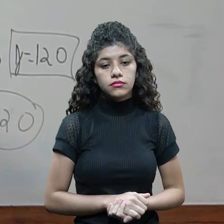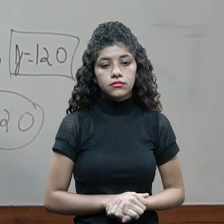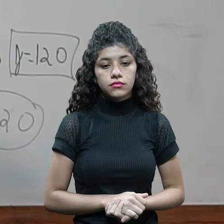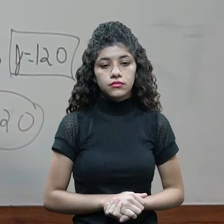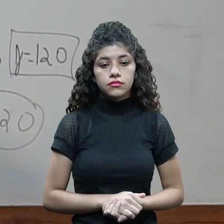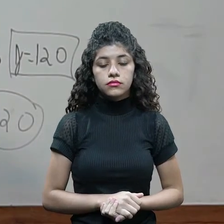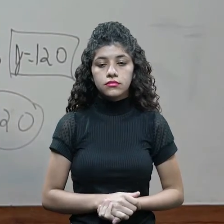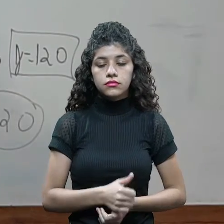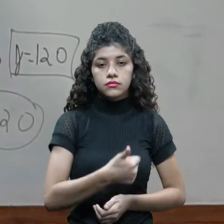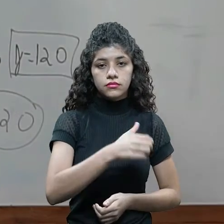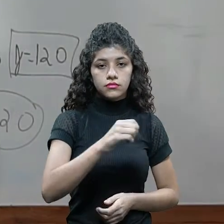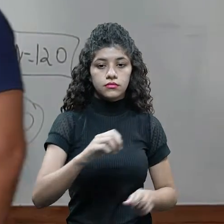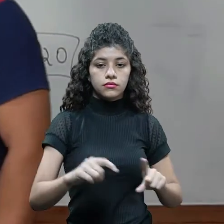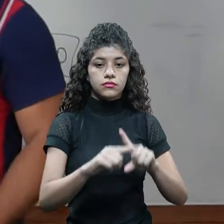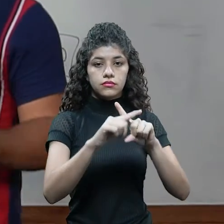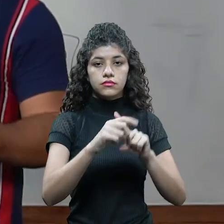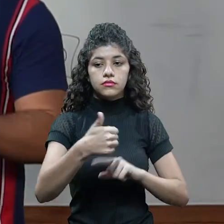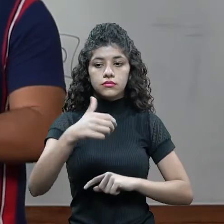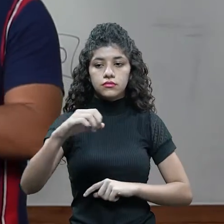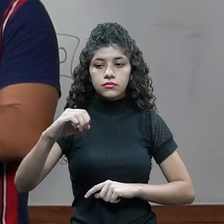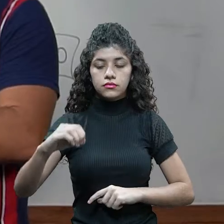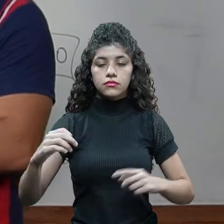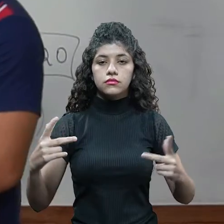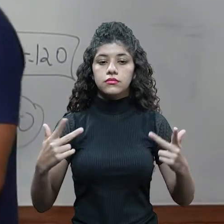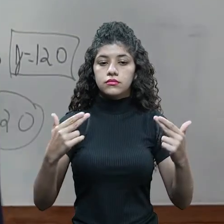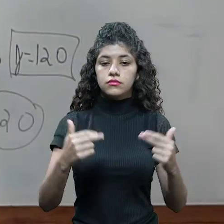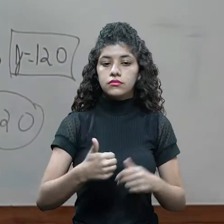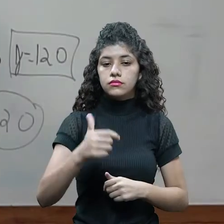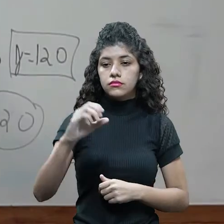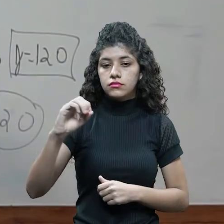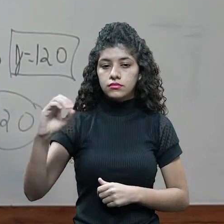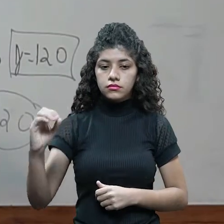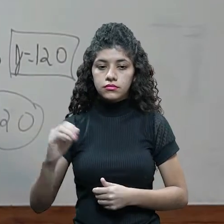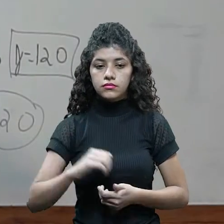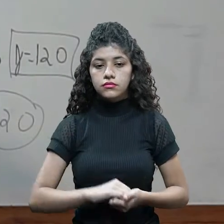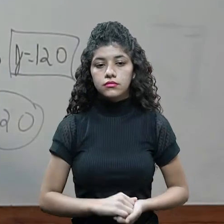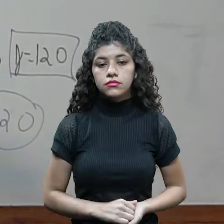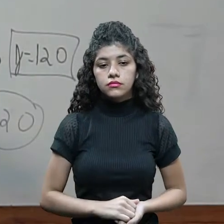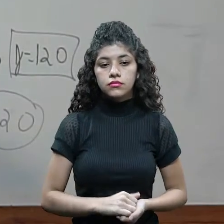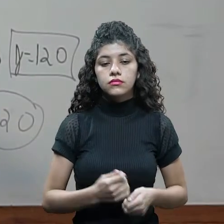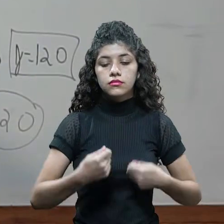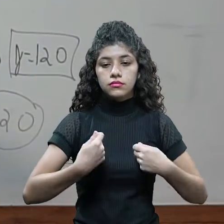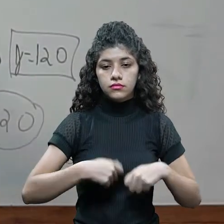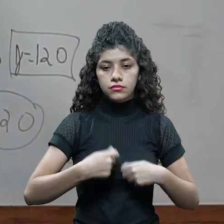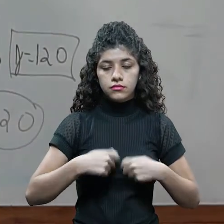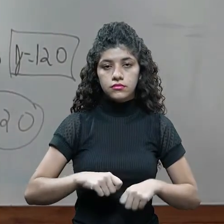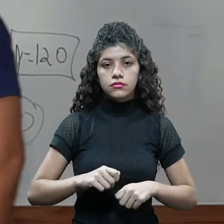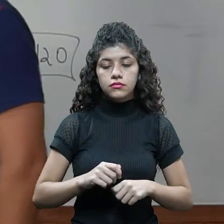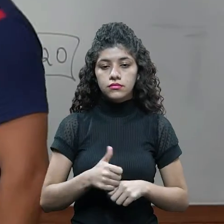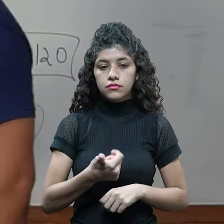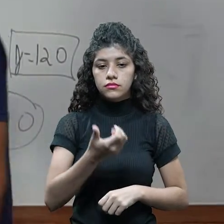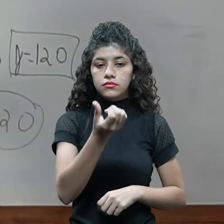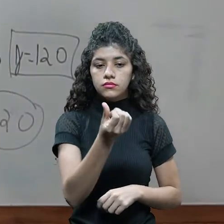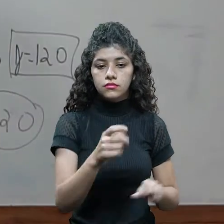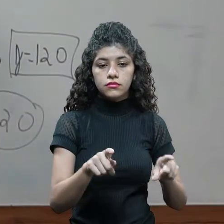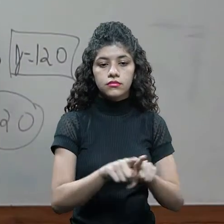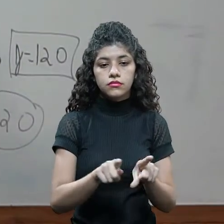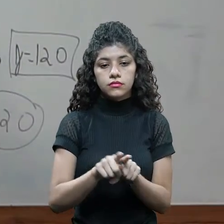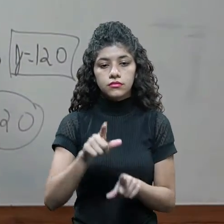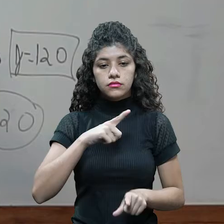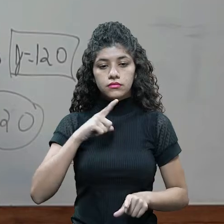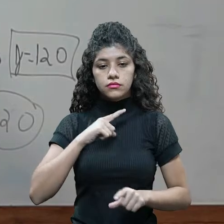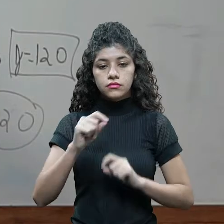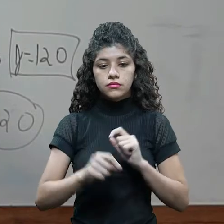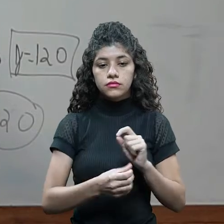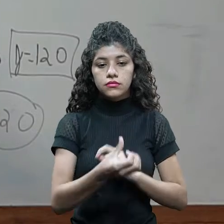eu faço? Eu multiplico por 10, porque 10 vezes 10 é 100. Mas quando eu multiplico embaixo, eu tenho que multiplicar em cima. Então